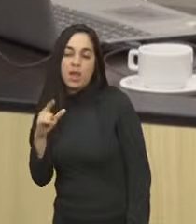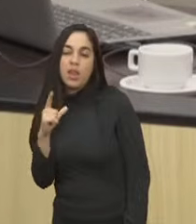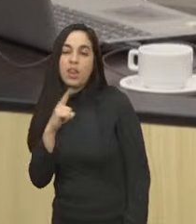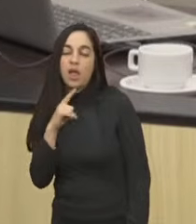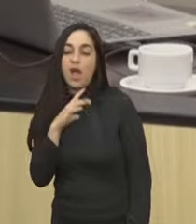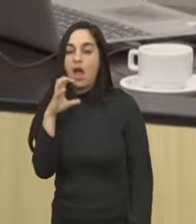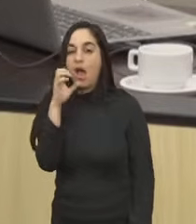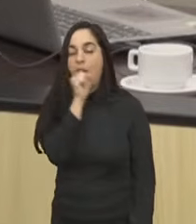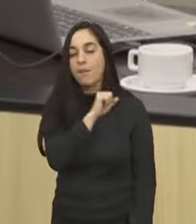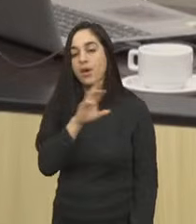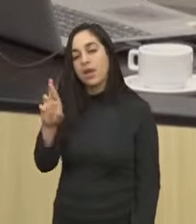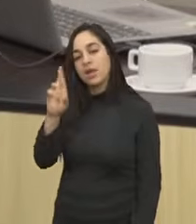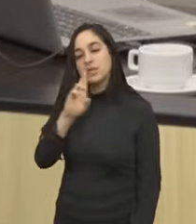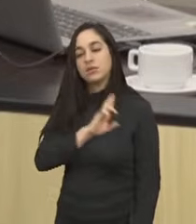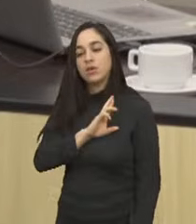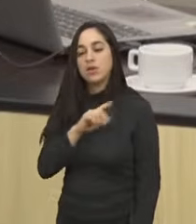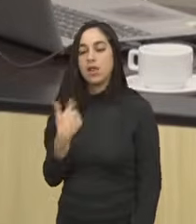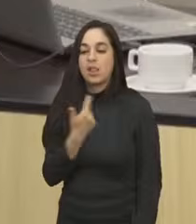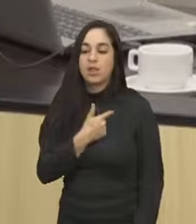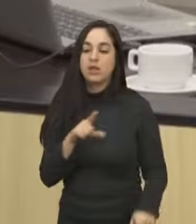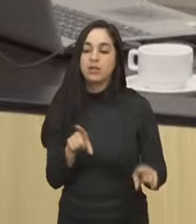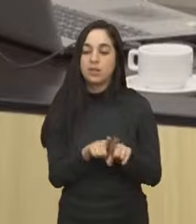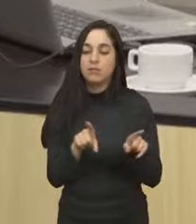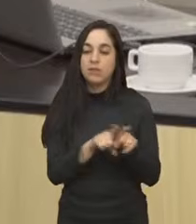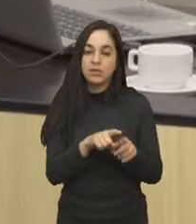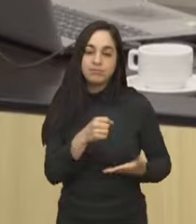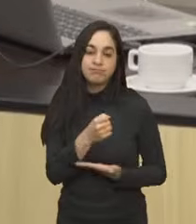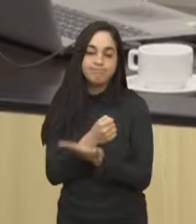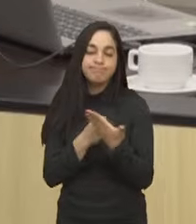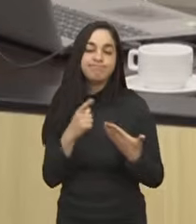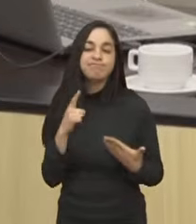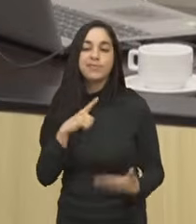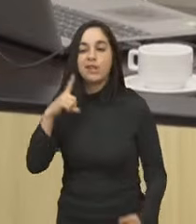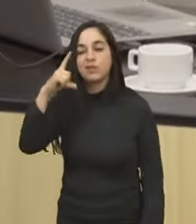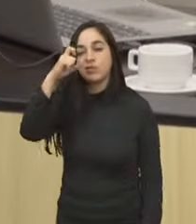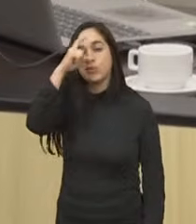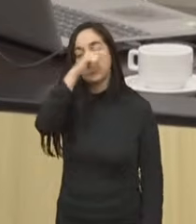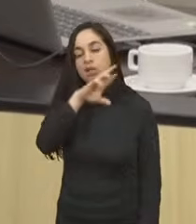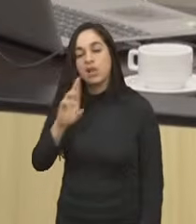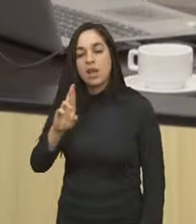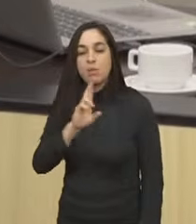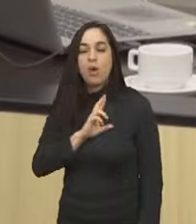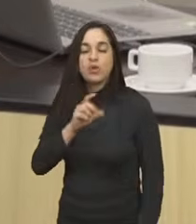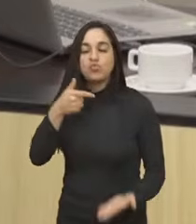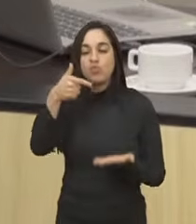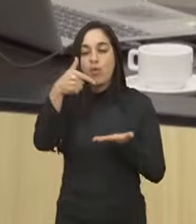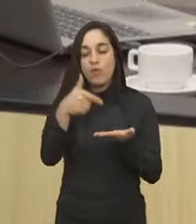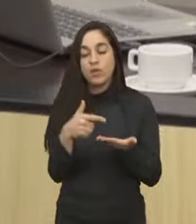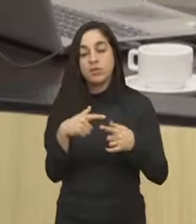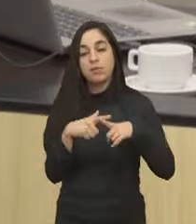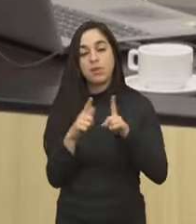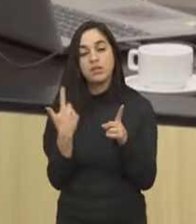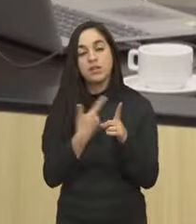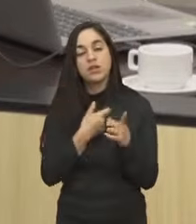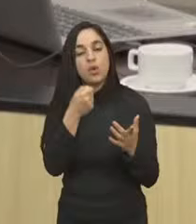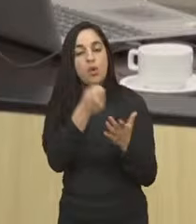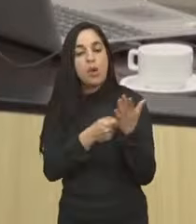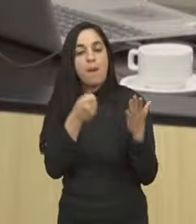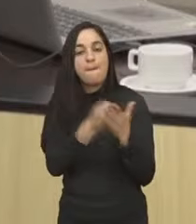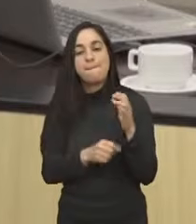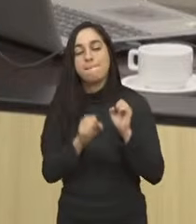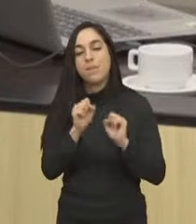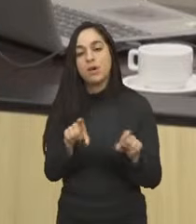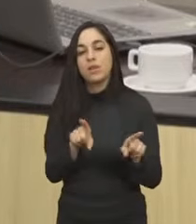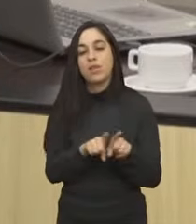na resposta do ofício. Nós também, que somos da base, nós temos dificuldade na resposta dos ofícios. Mas o que a gente pode lutar também são